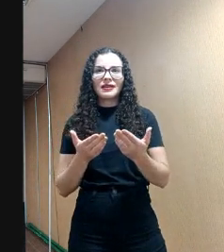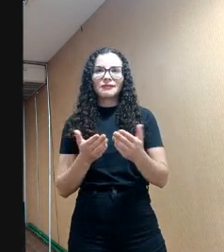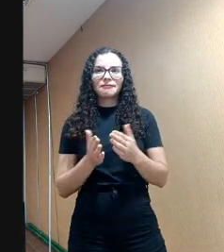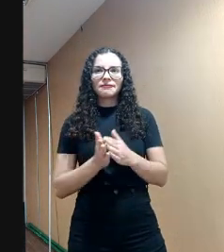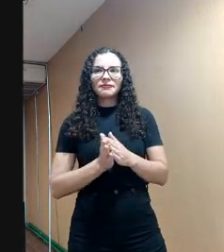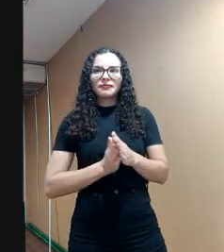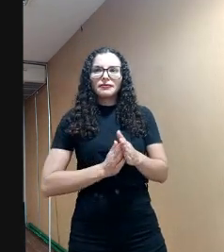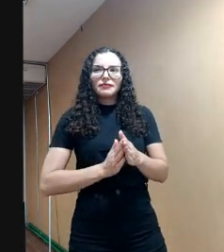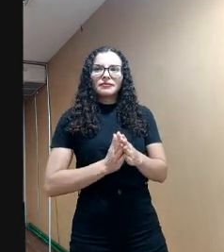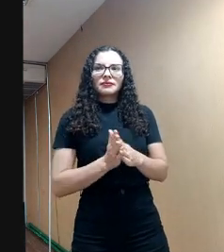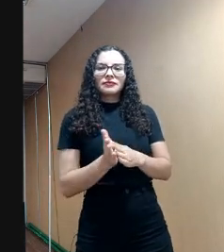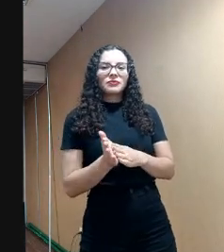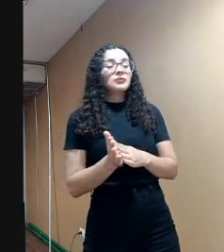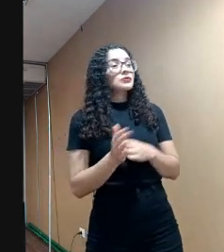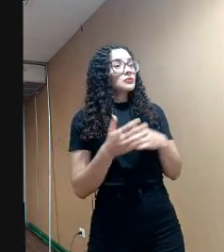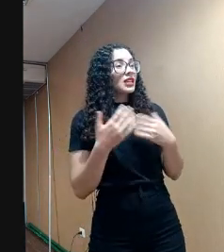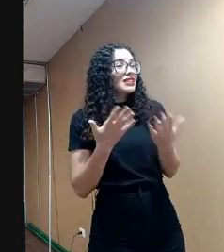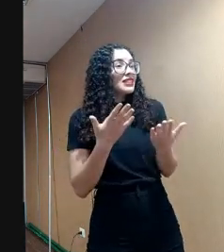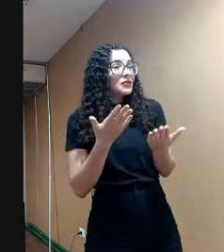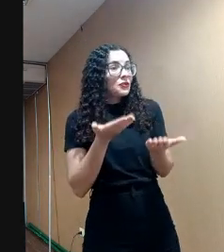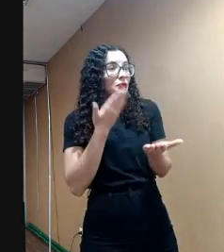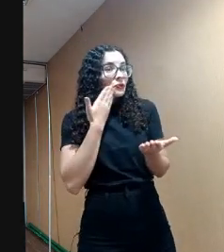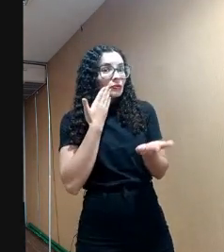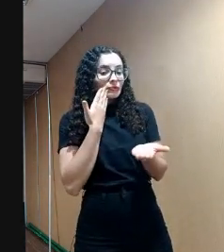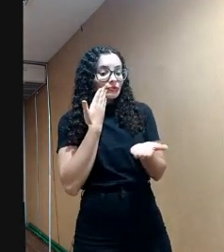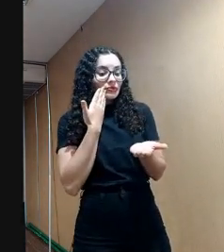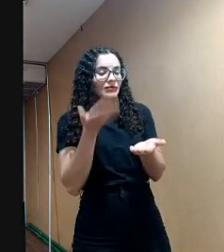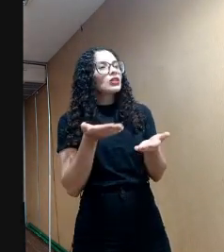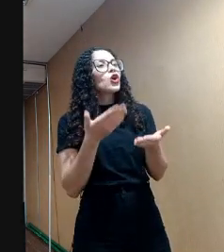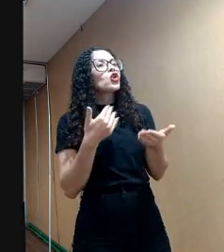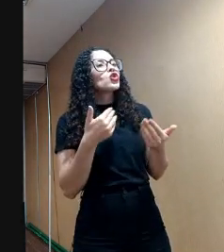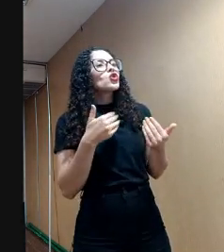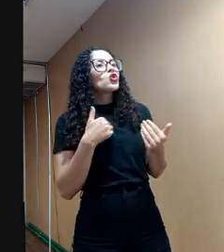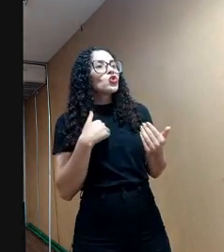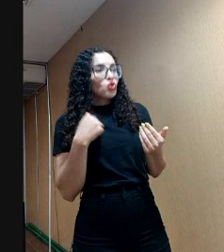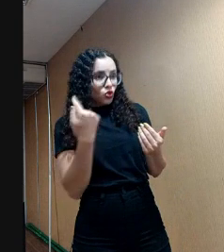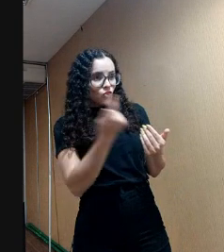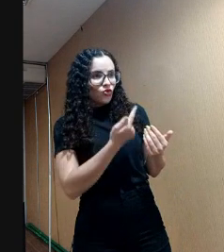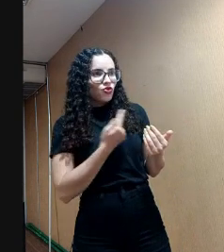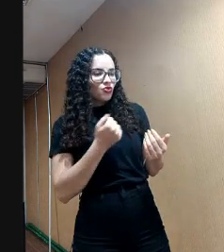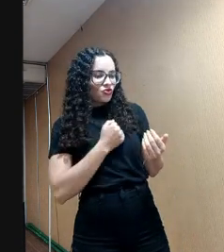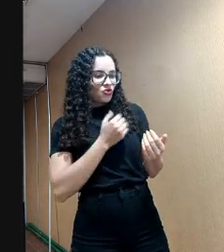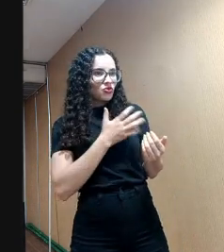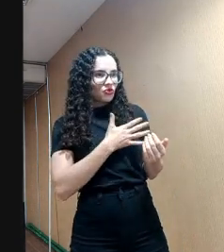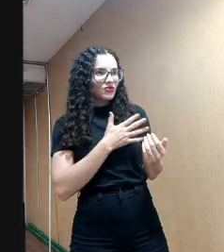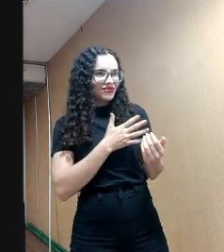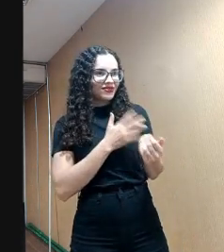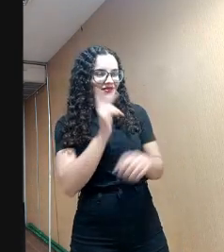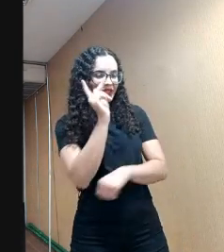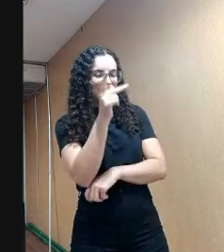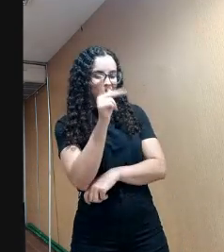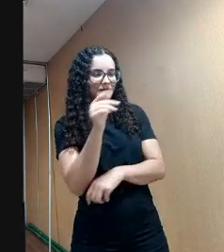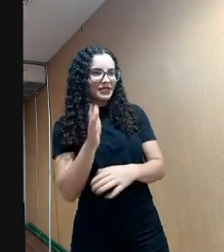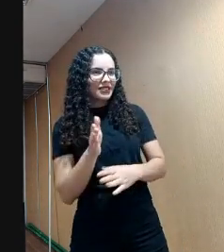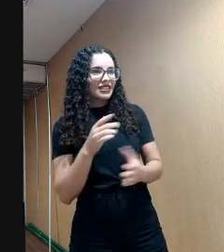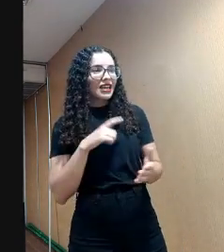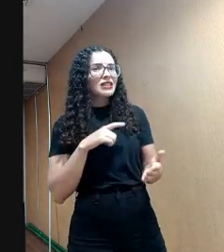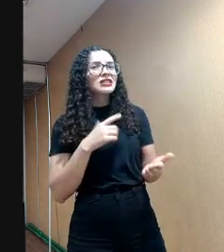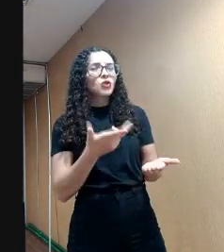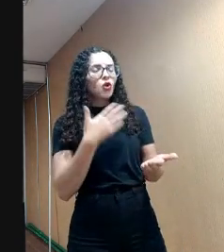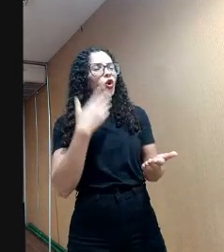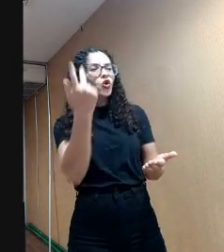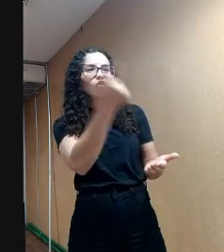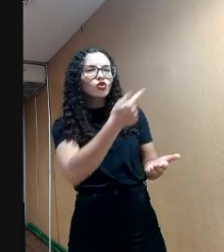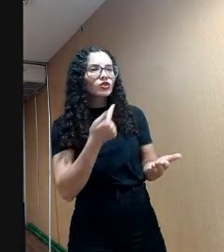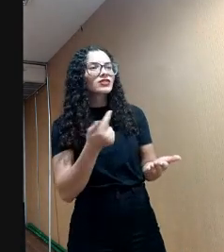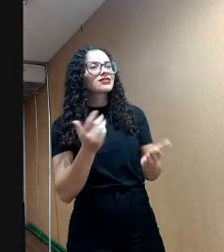históricas, no livro histórico de existência do nosso Instituto Federal de Pernambuco, Campus Pesqueira. Então,